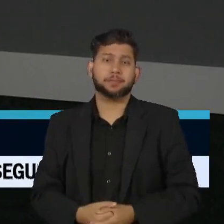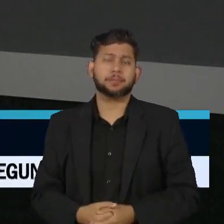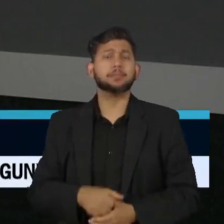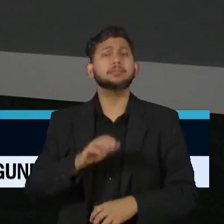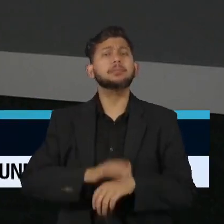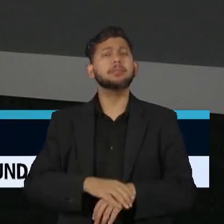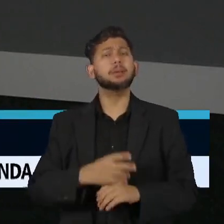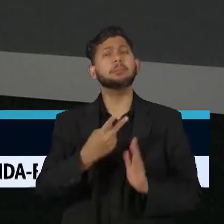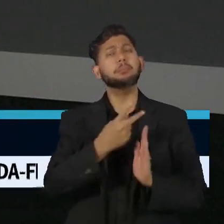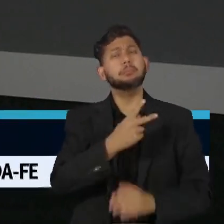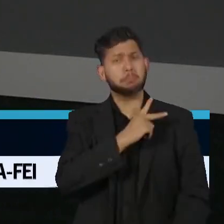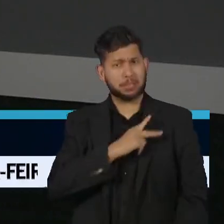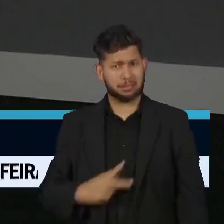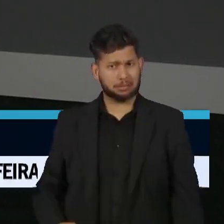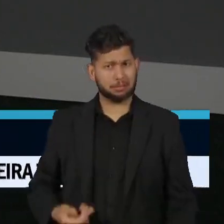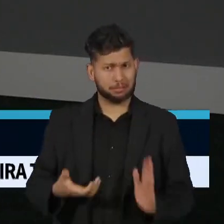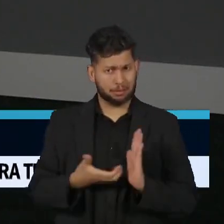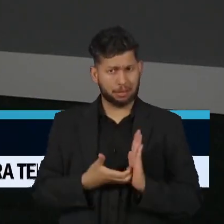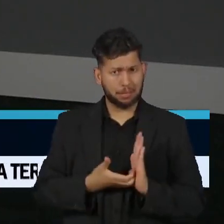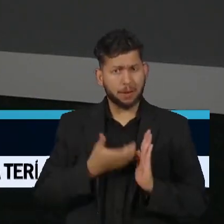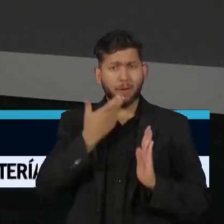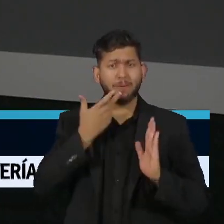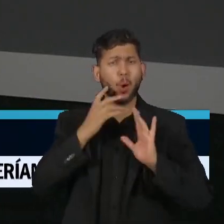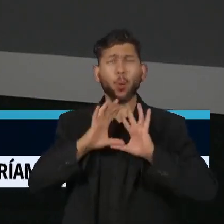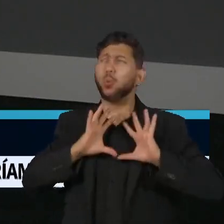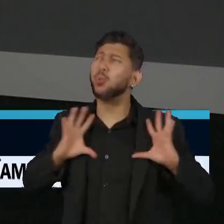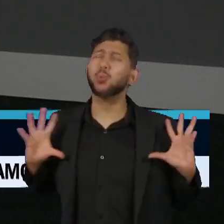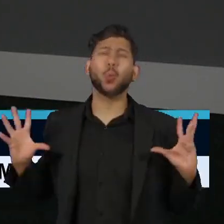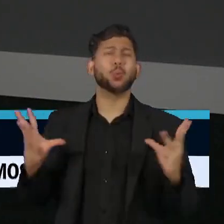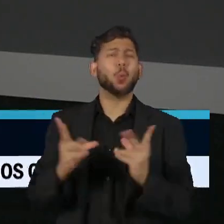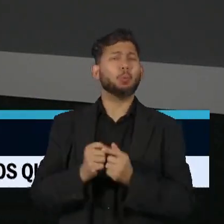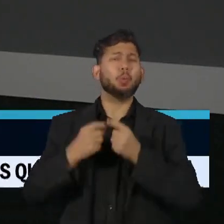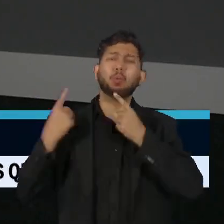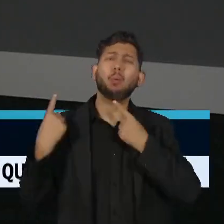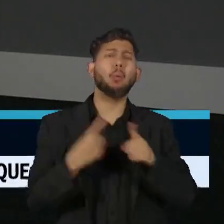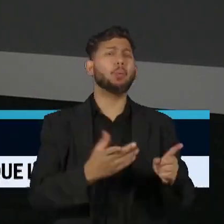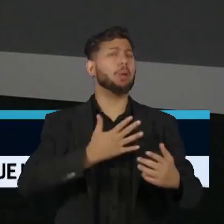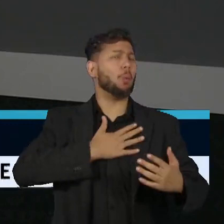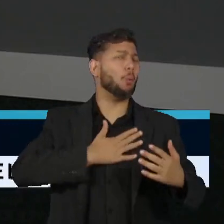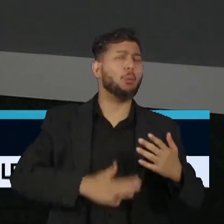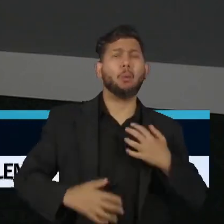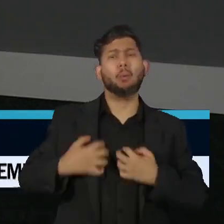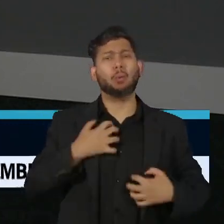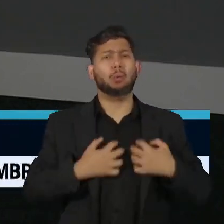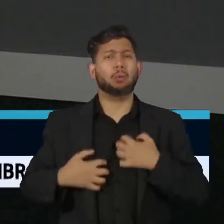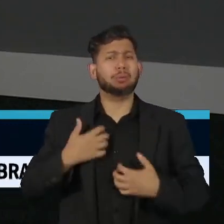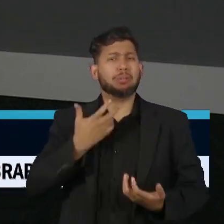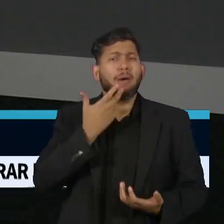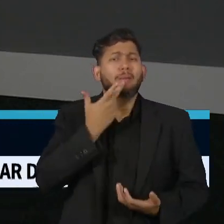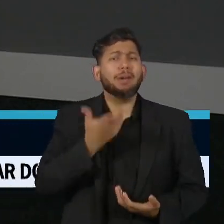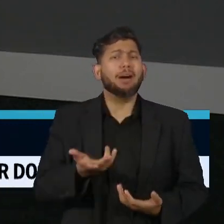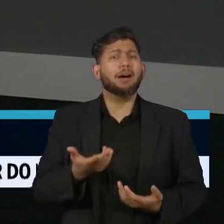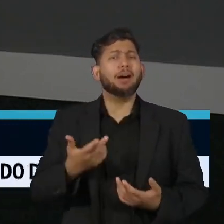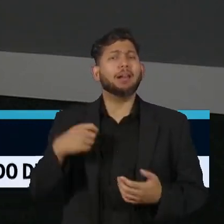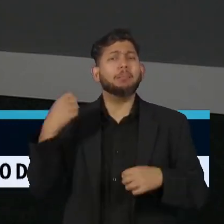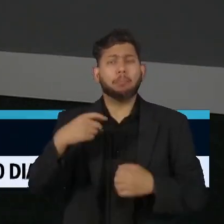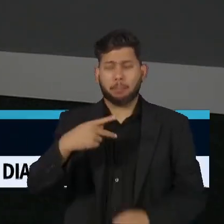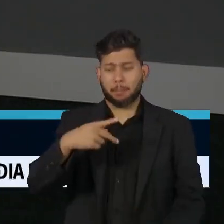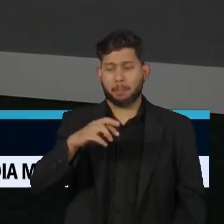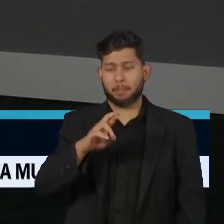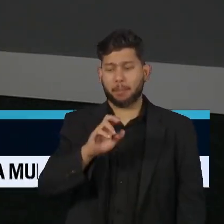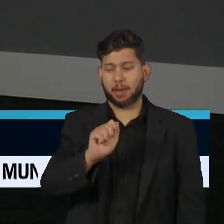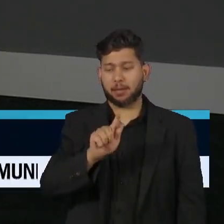Câmara falou numa insatisfação generalizada no parlamento esta semana, falou em falta de ação, de pragmatismo